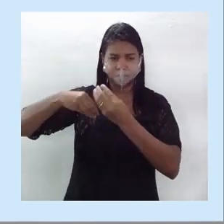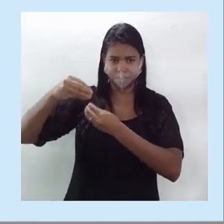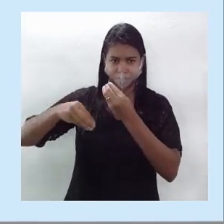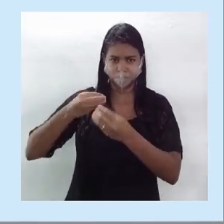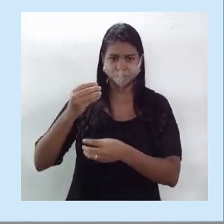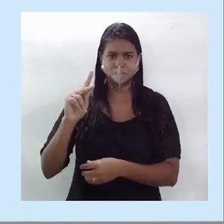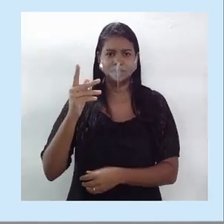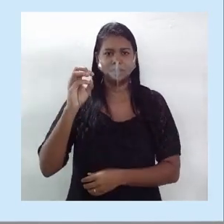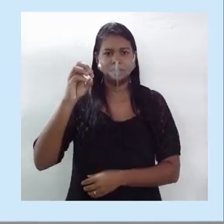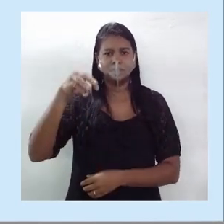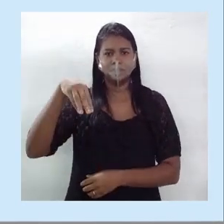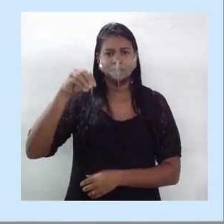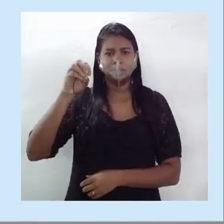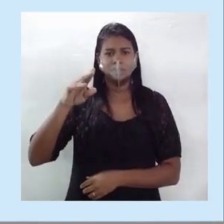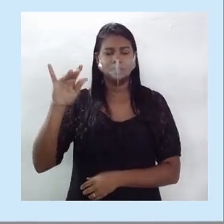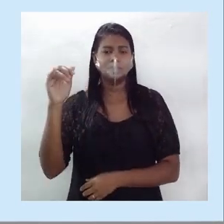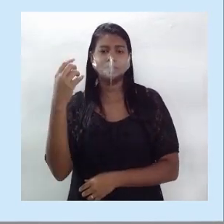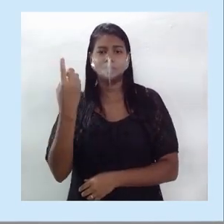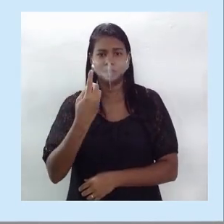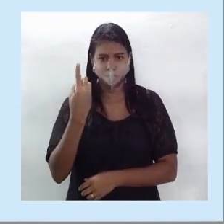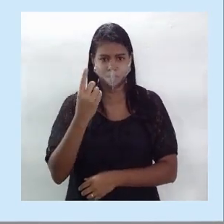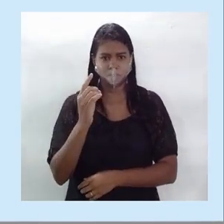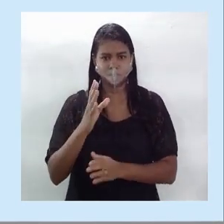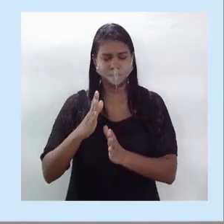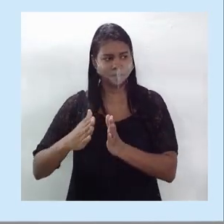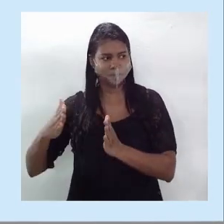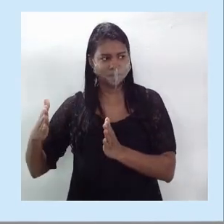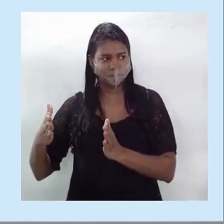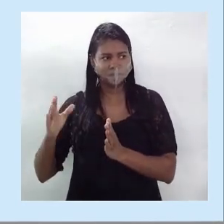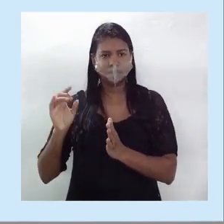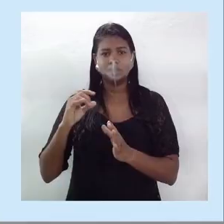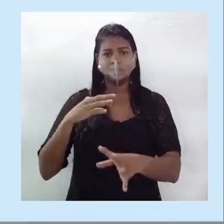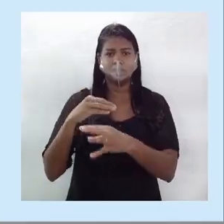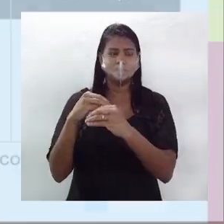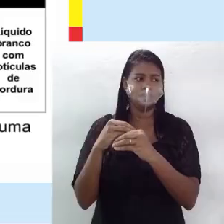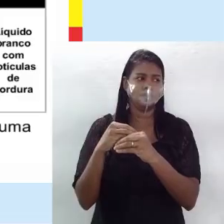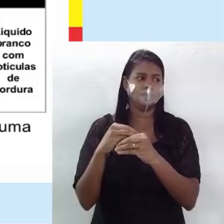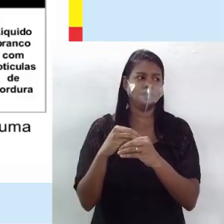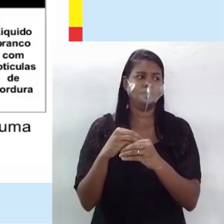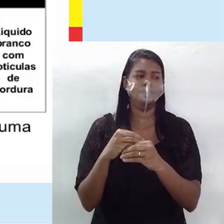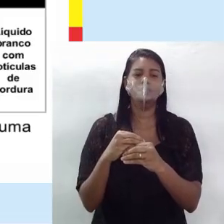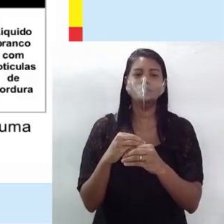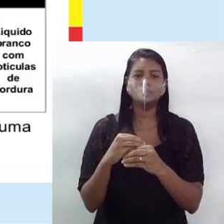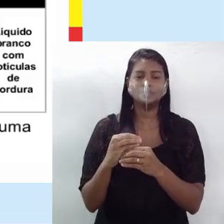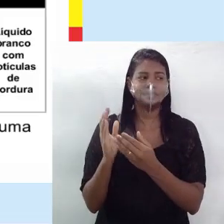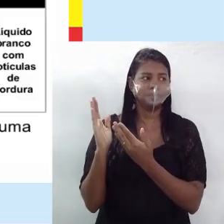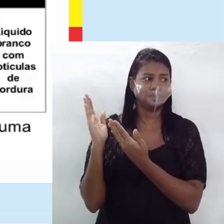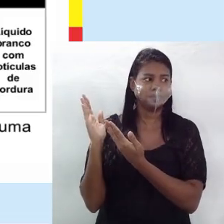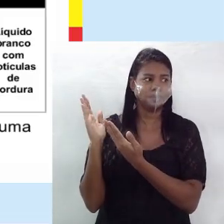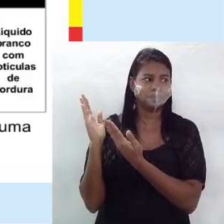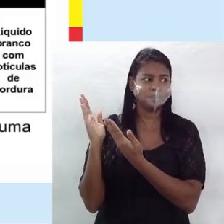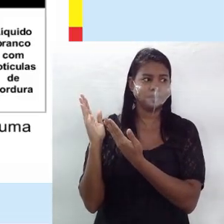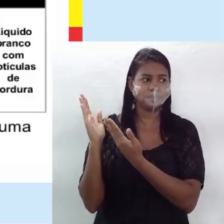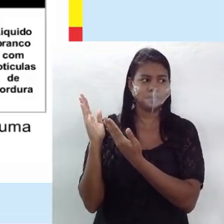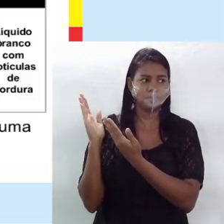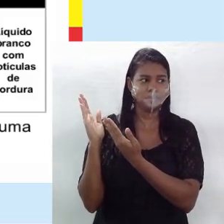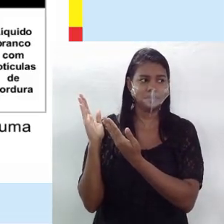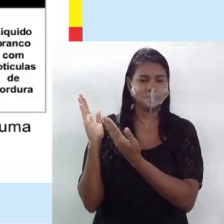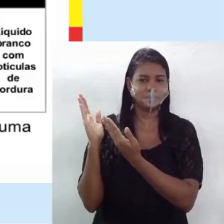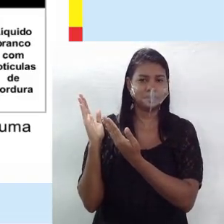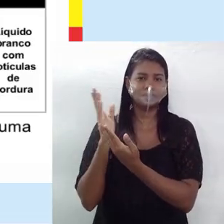homogênea, apresenta uma única fase, uma mistura que é heterogênea. Um exemplo disso vai ser o quê?